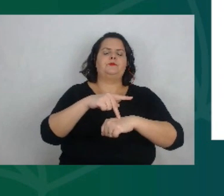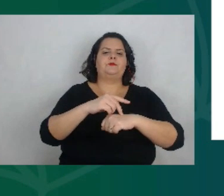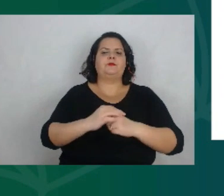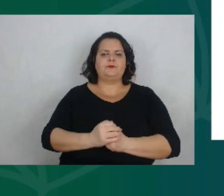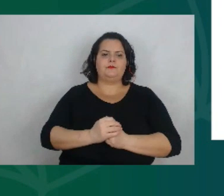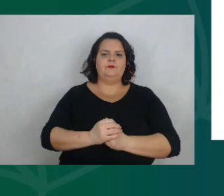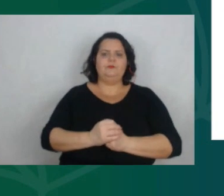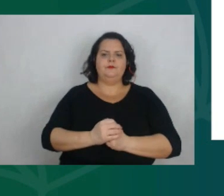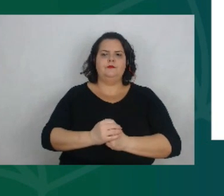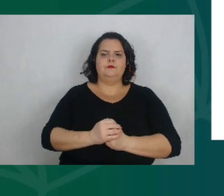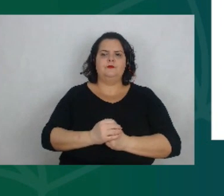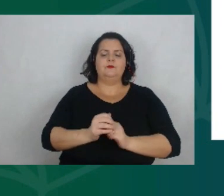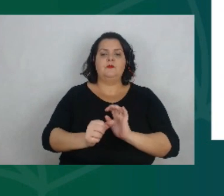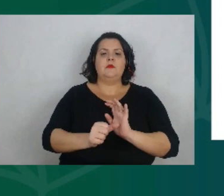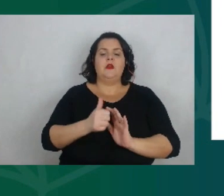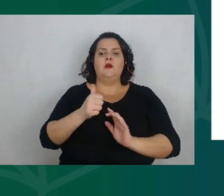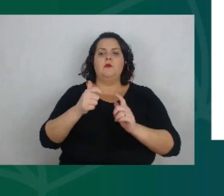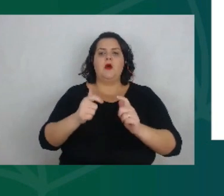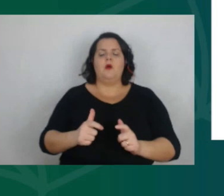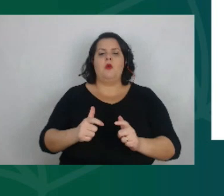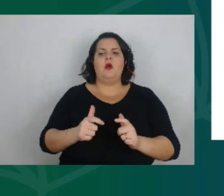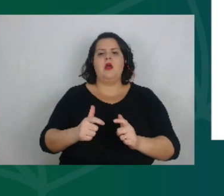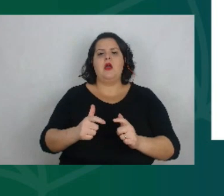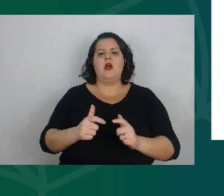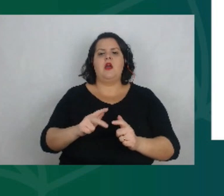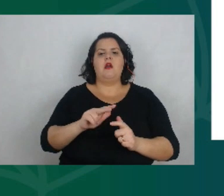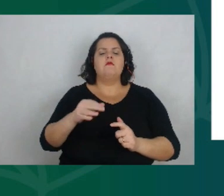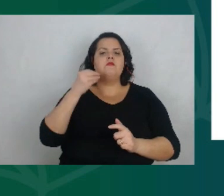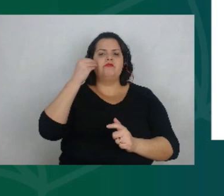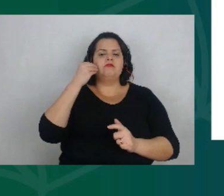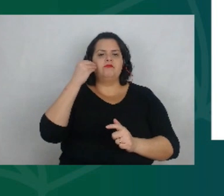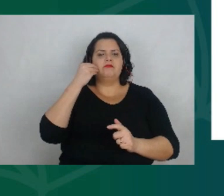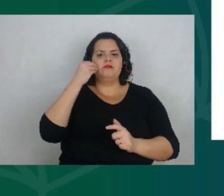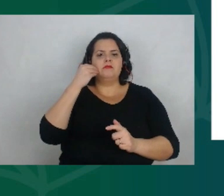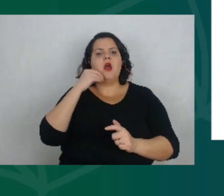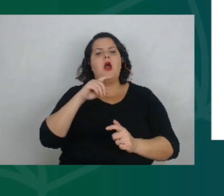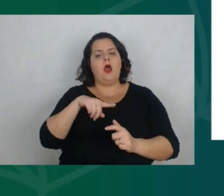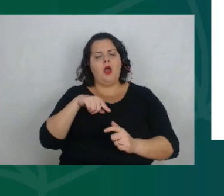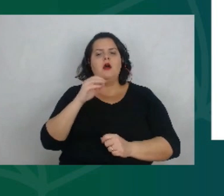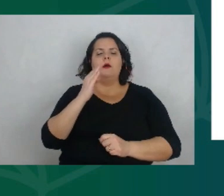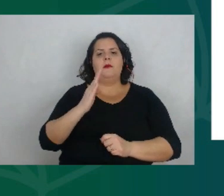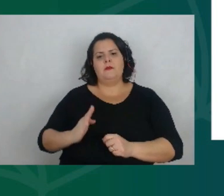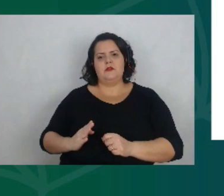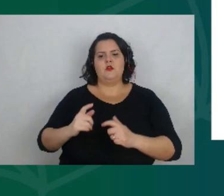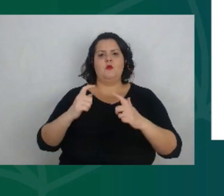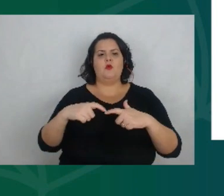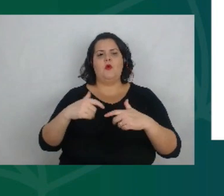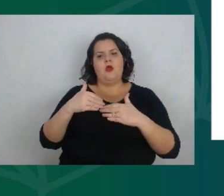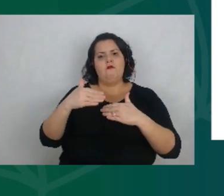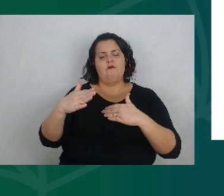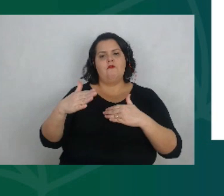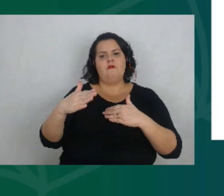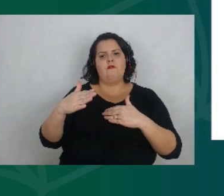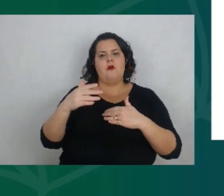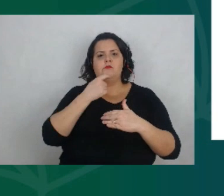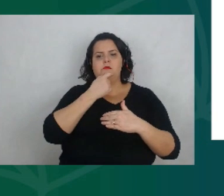e o primeiro lugar escolhido para realizar os testes foi o Brasil, primeiro lugar fora do Reino